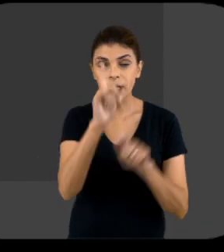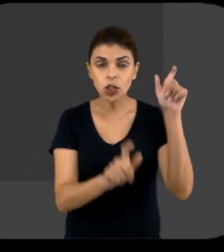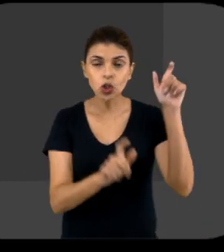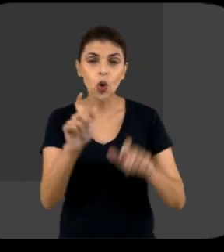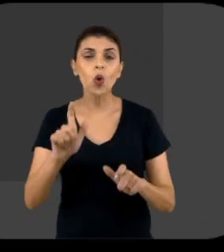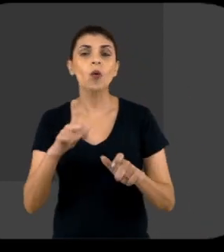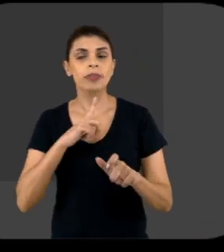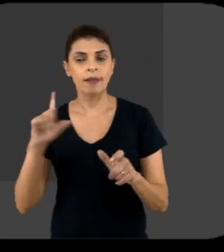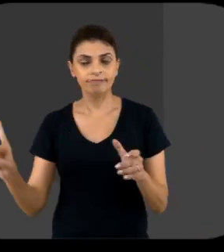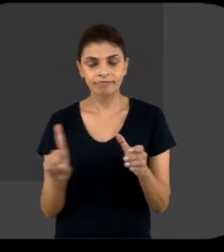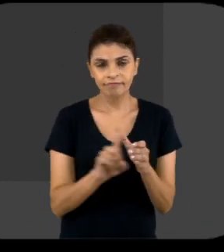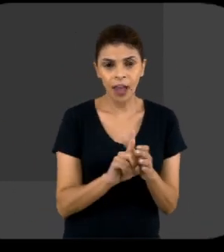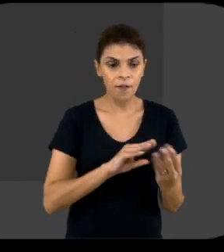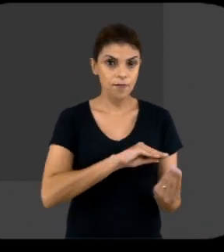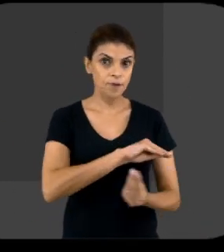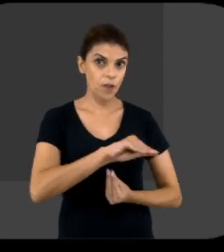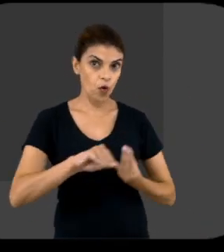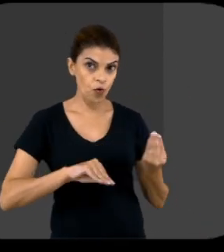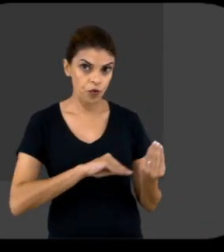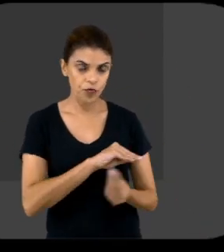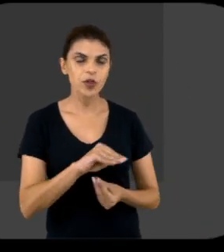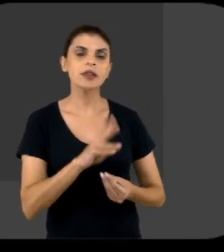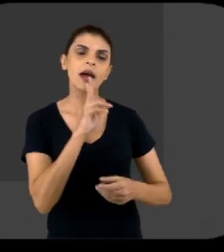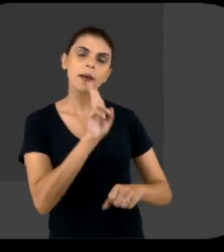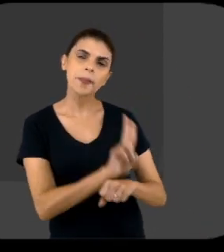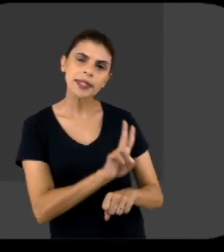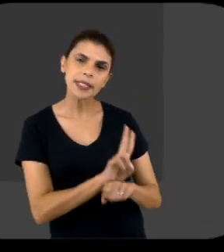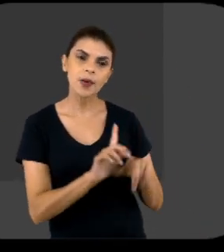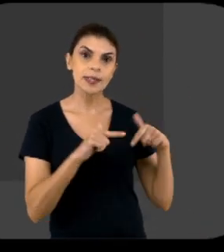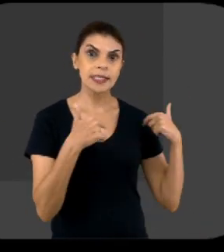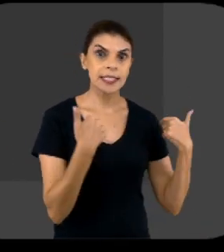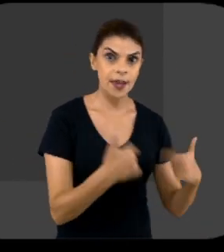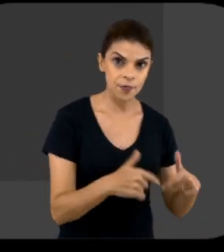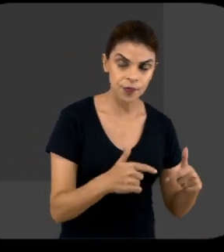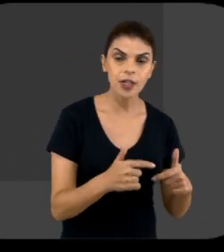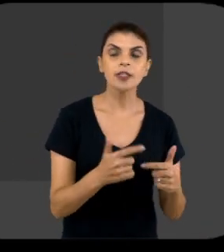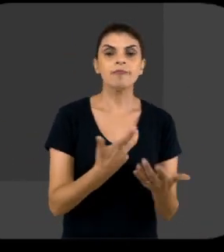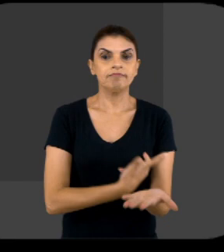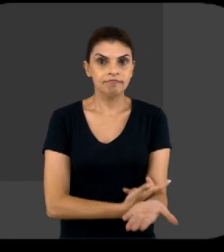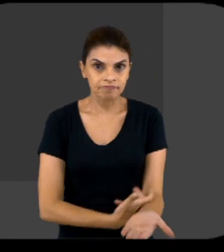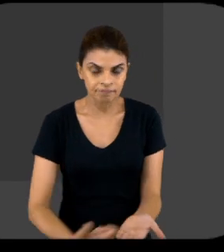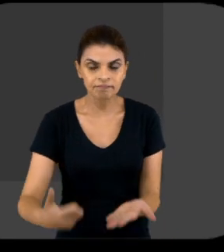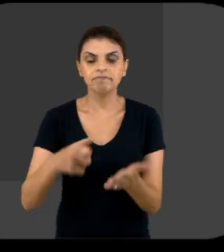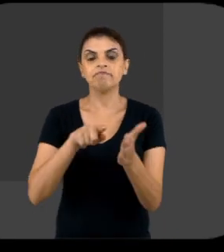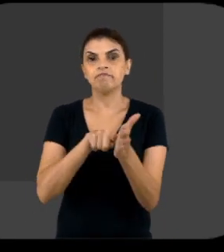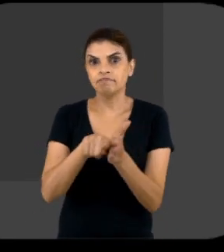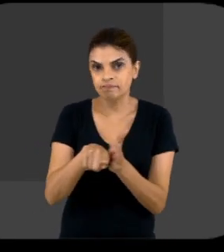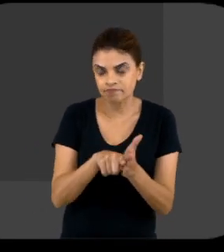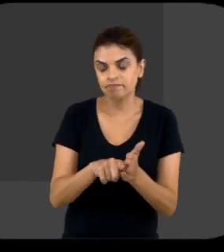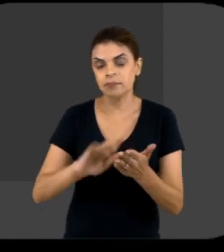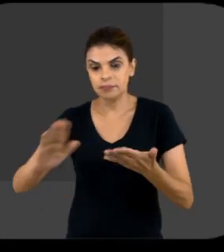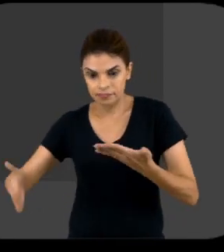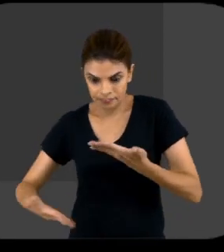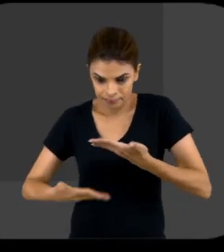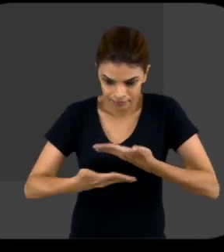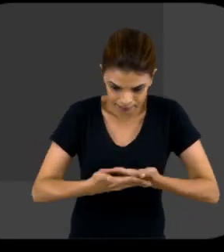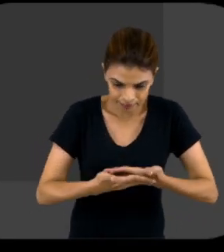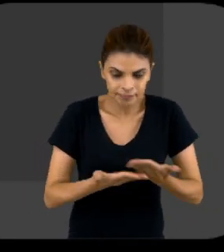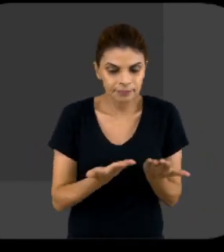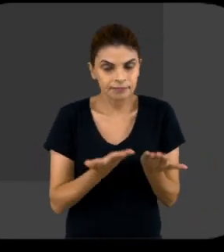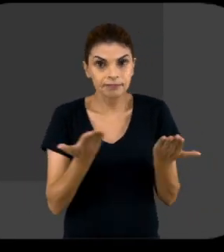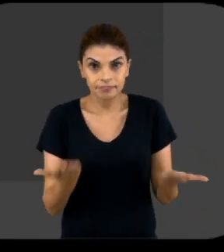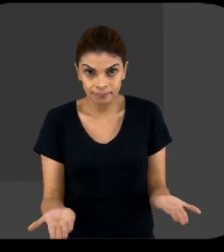pessoas envolvidas nesse processo, na prestação do serviço, desde a coleta da amostra até